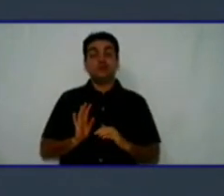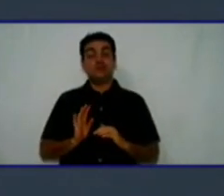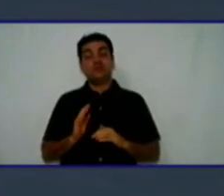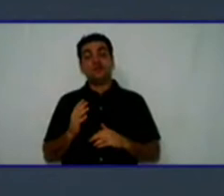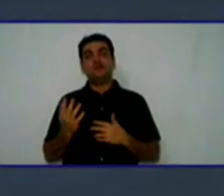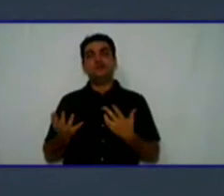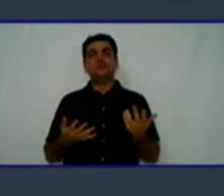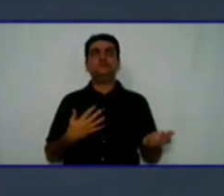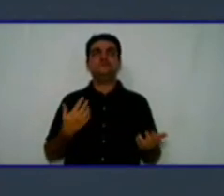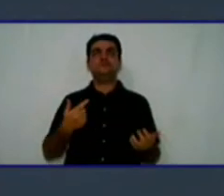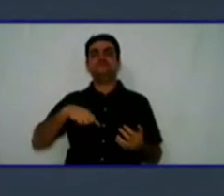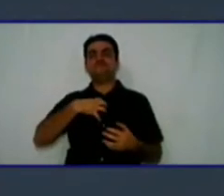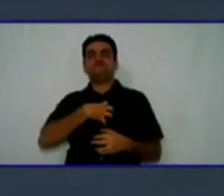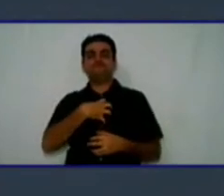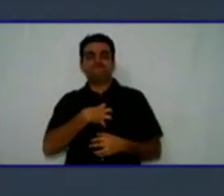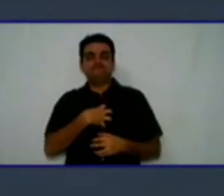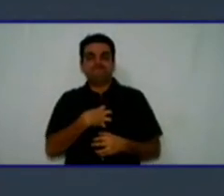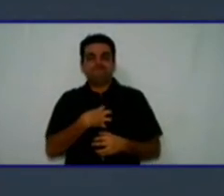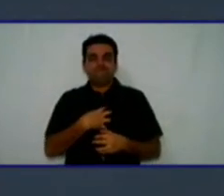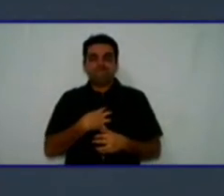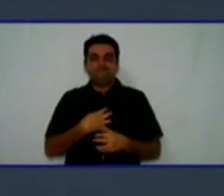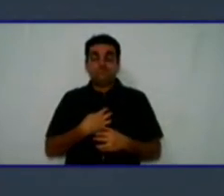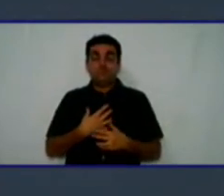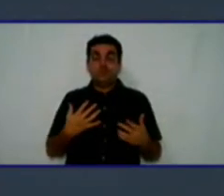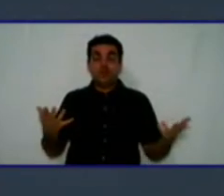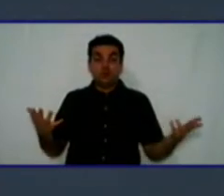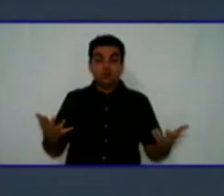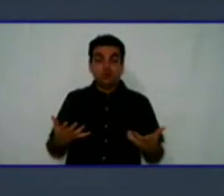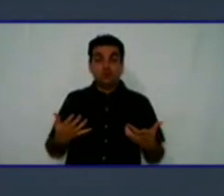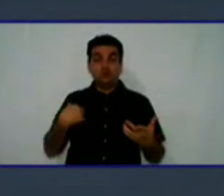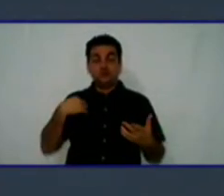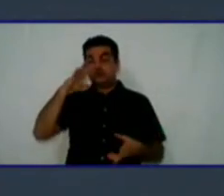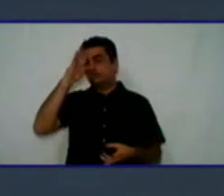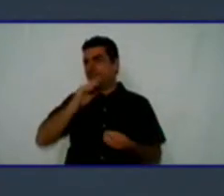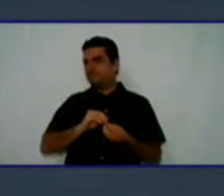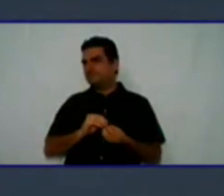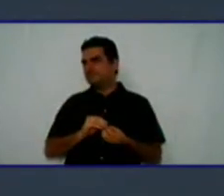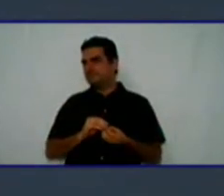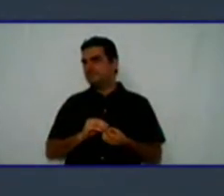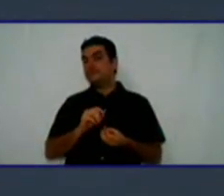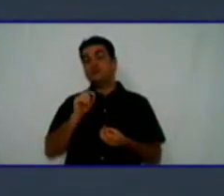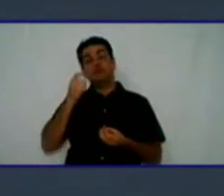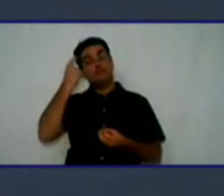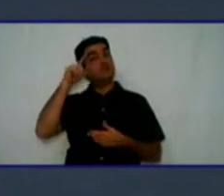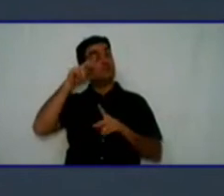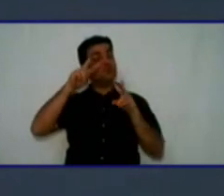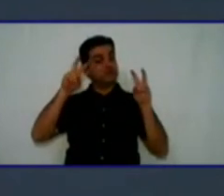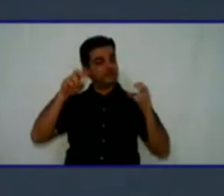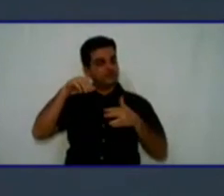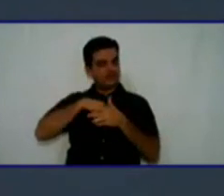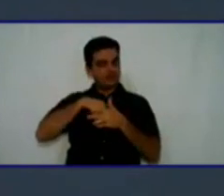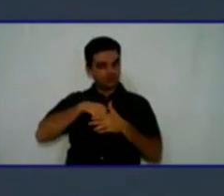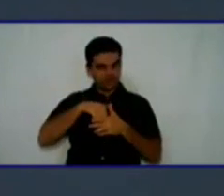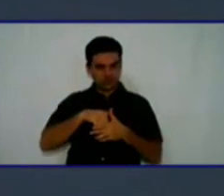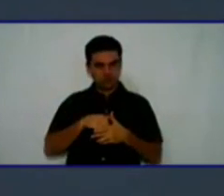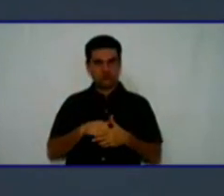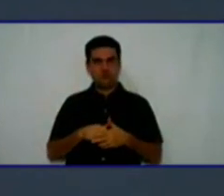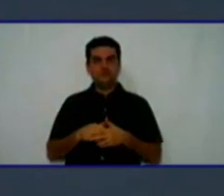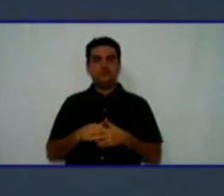desafia a aplicabilidade desta compreensão em matéria eleitoral,